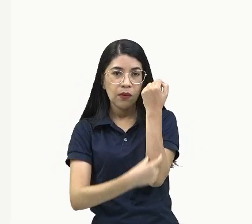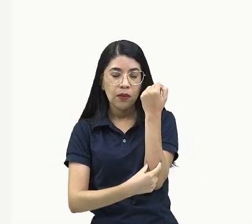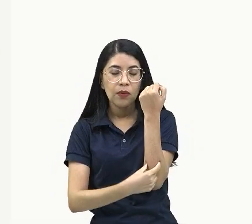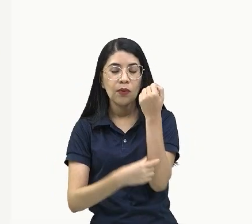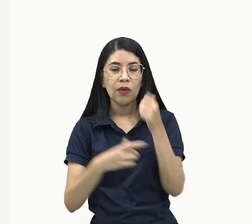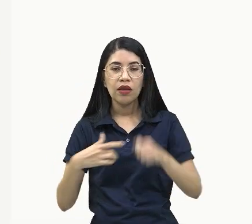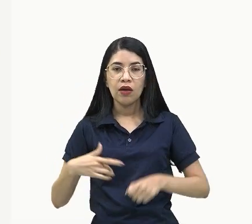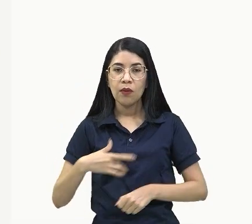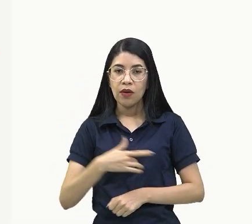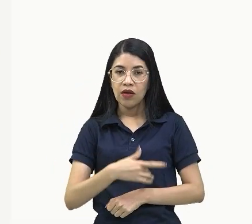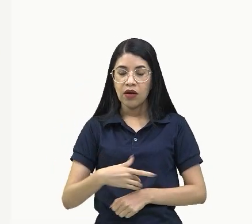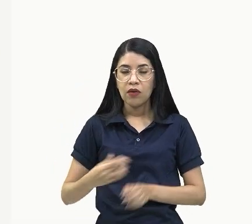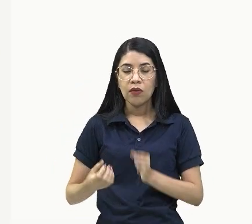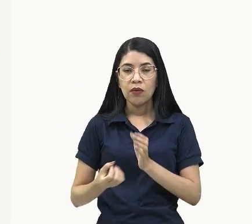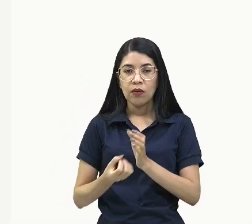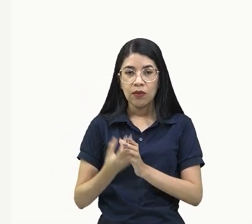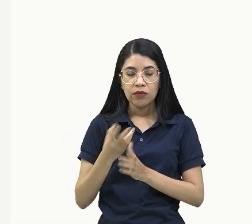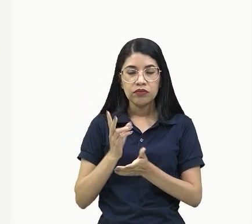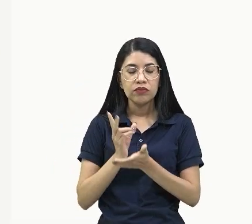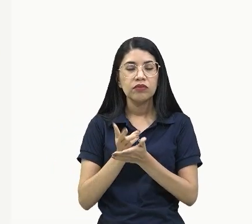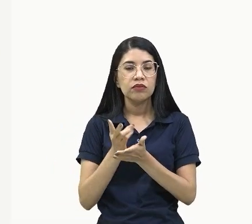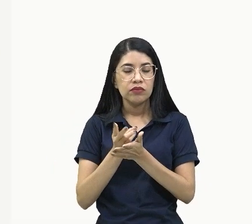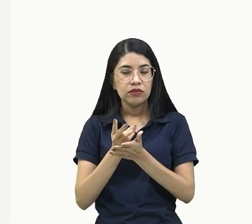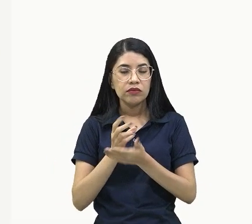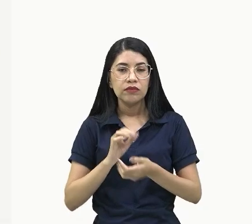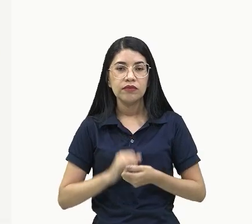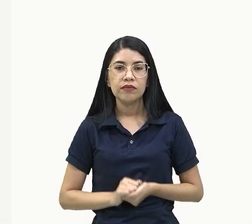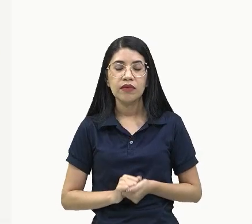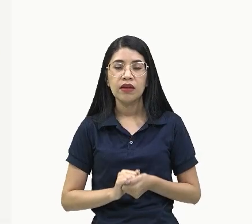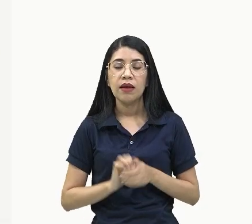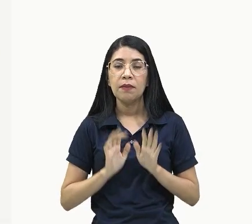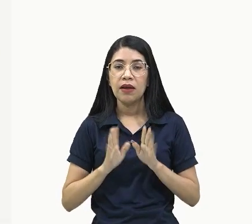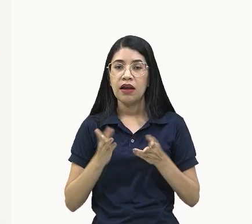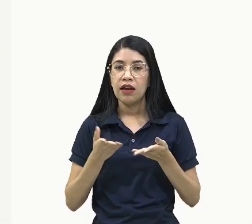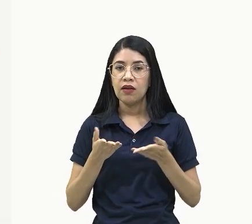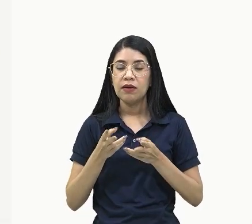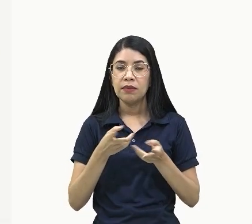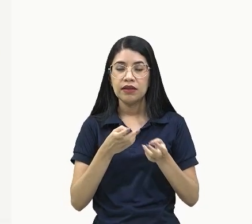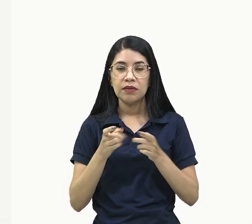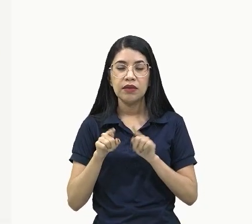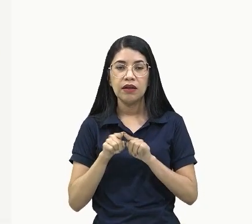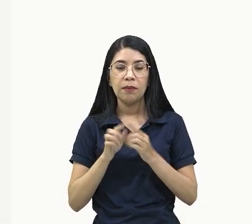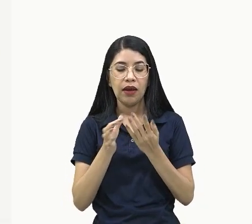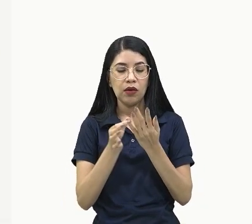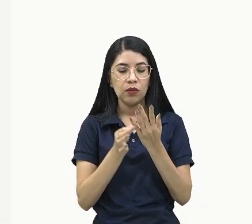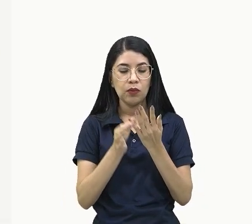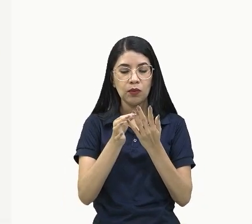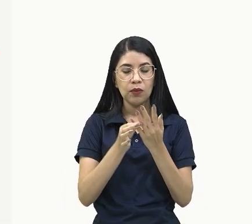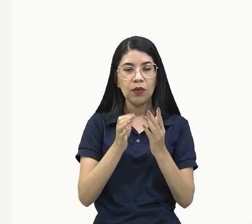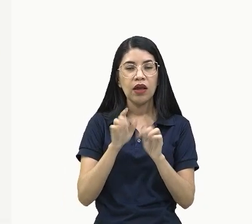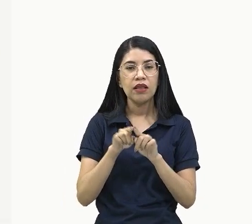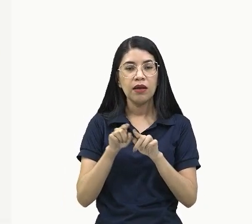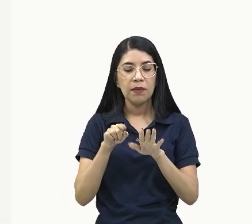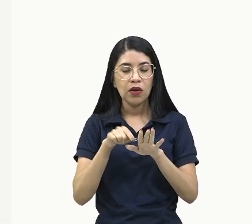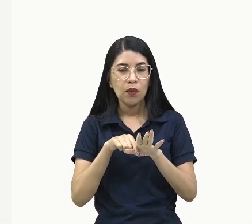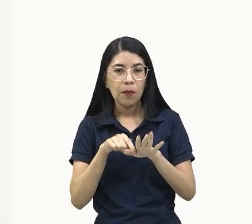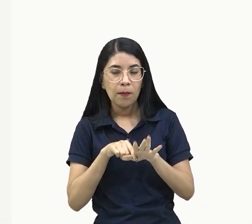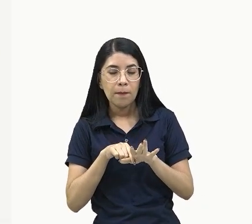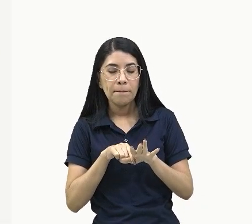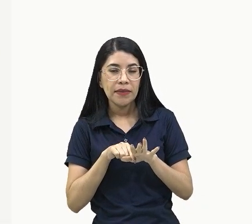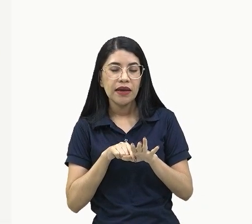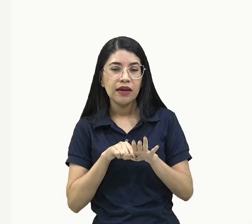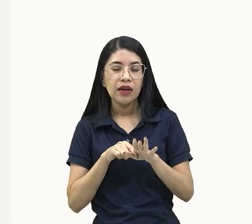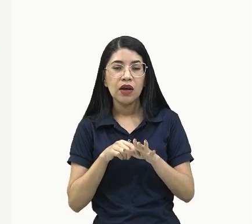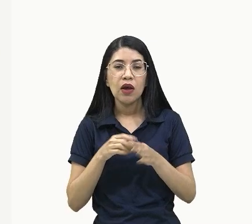órgãos continuam a se formar. E vão já começar a se perceber também dedos das mãos e dos pés. O bebê vai estar